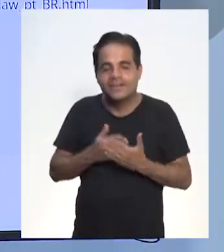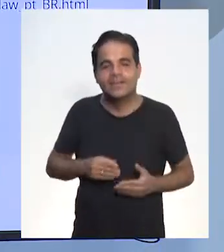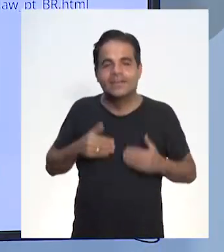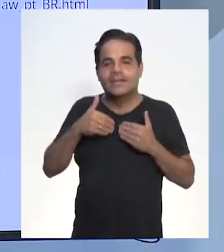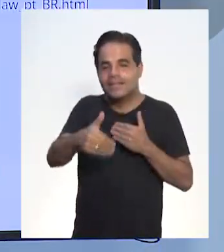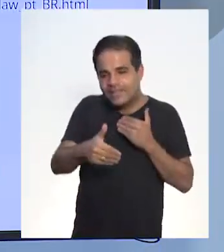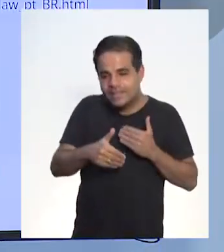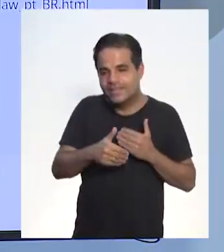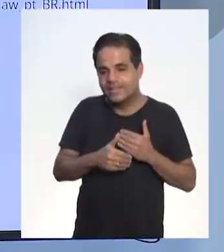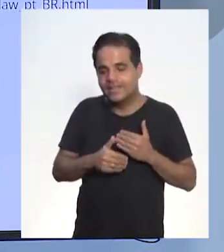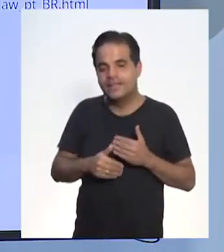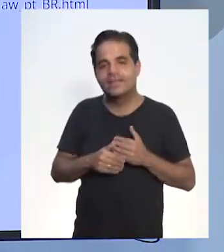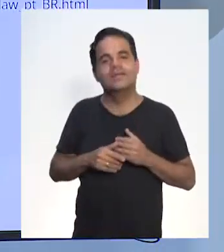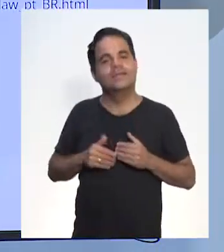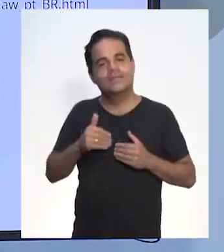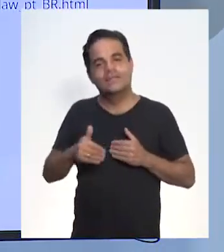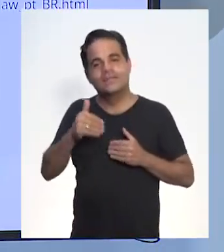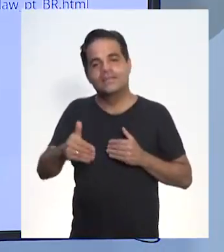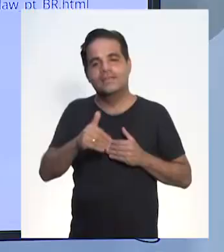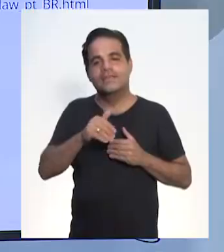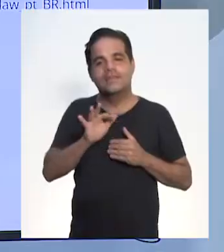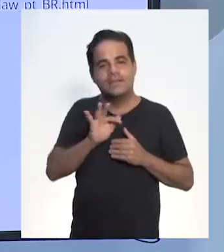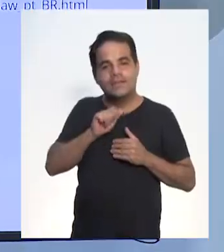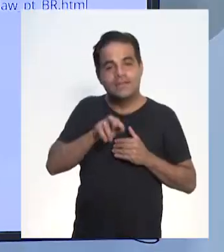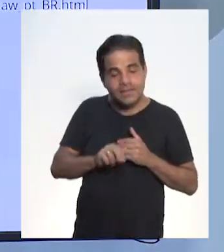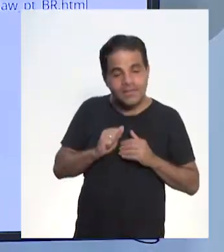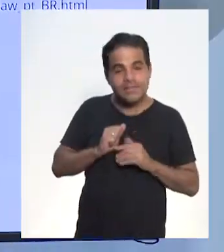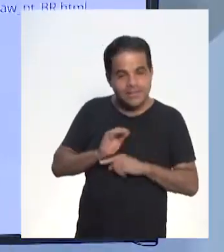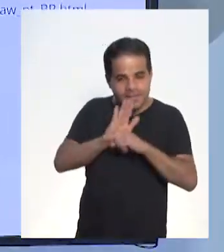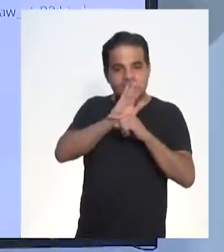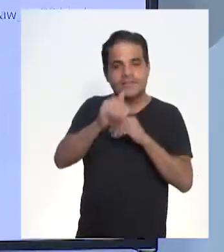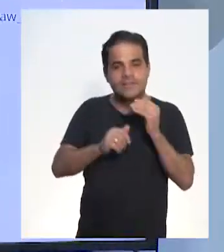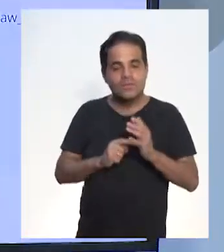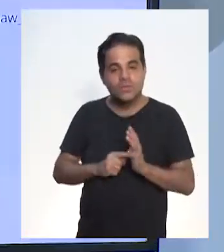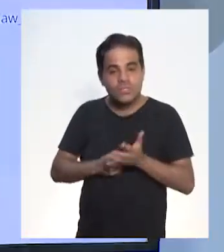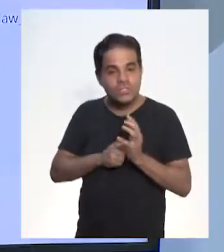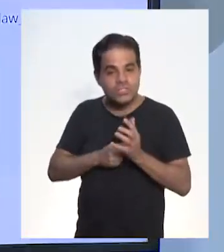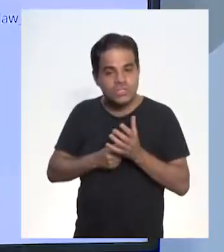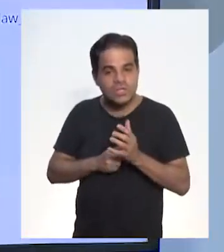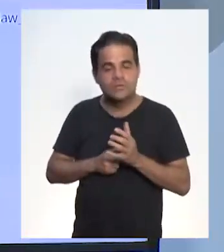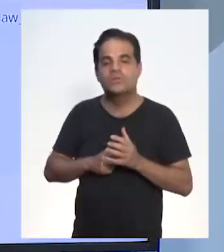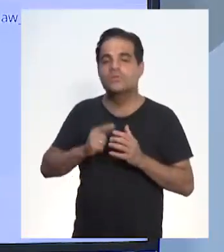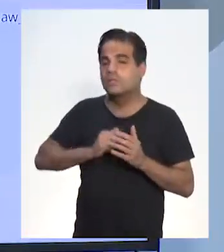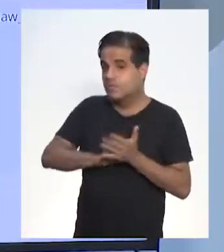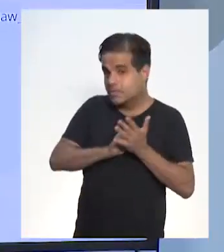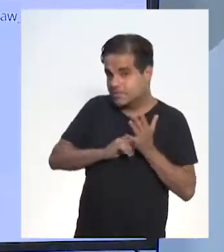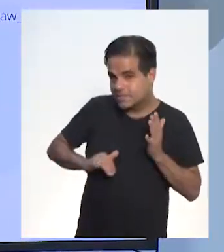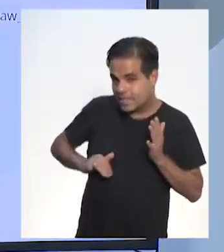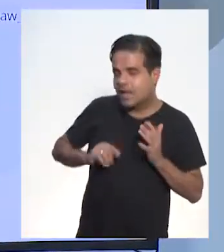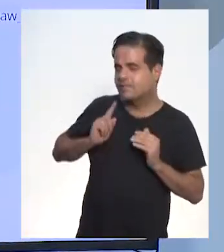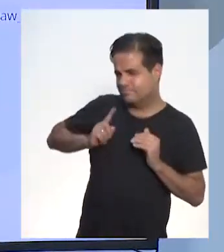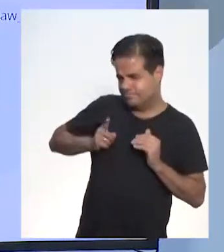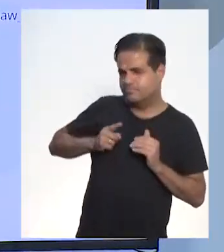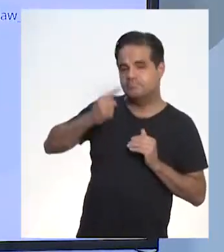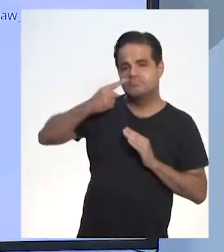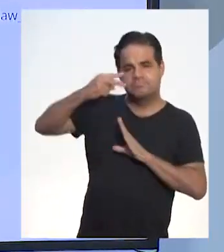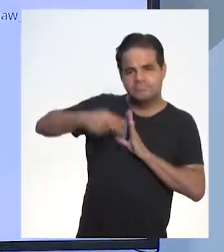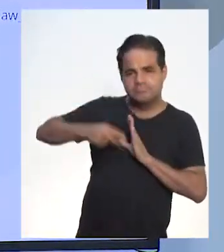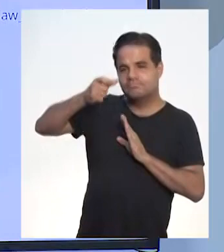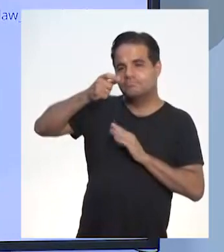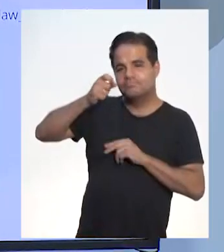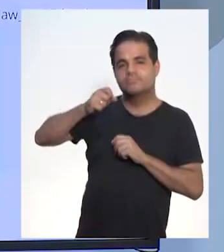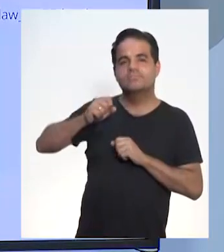depois precederam Faraday aí, contribuíram para o desenvolvimento de um gerador eletromagnético. A gente tem agora uma atividade no simulador. Vamos rever aí